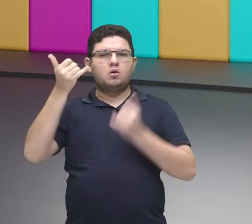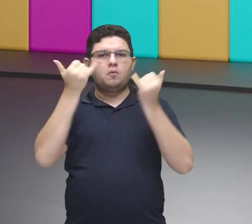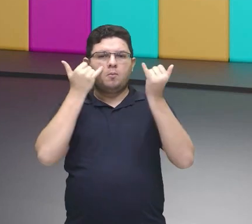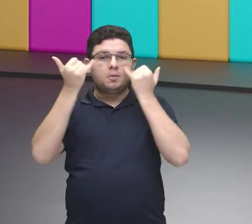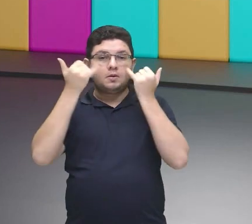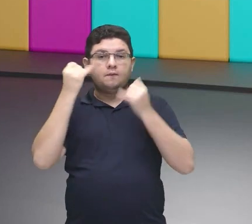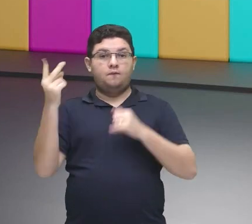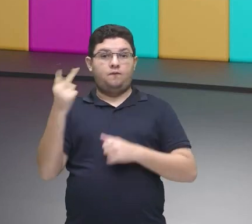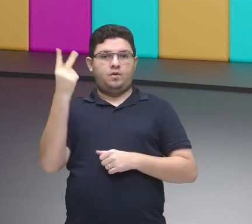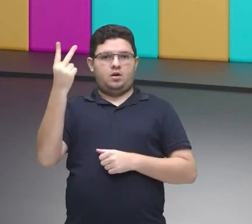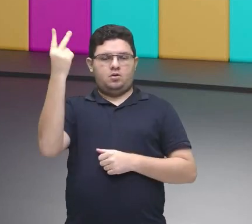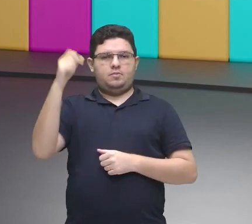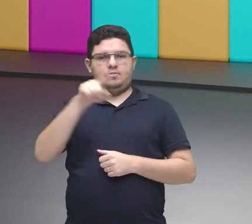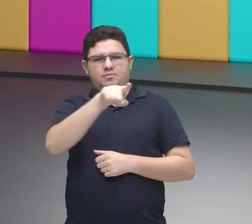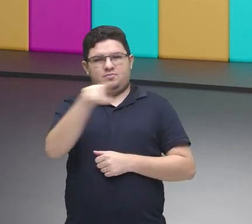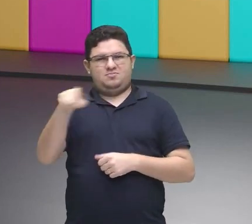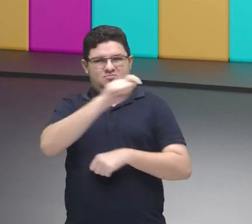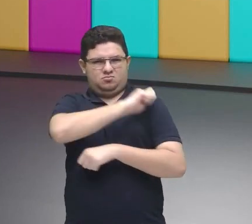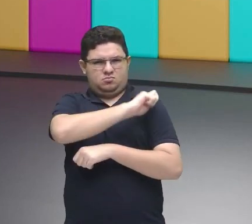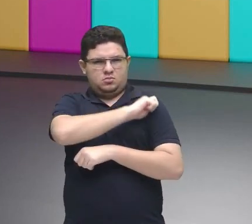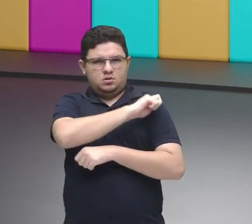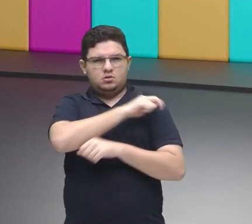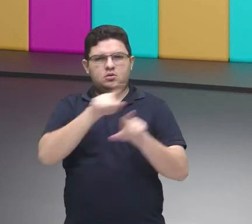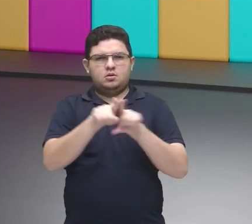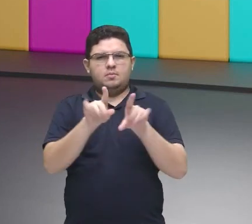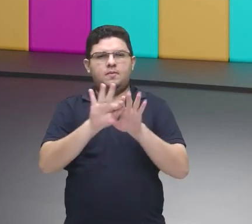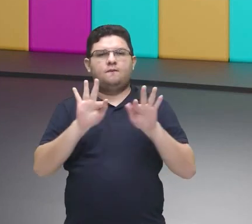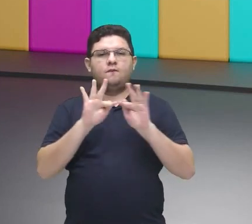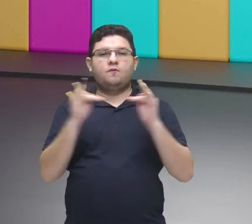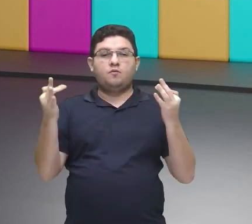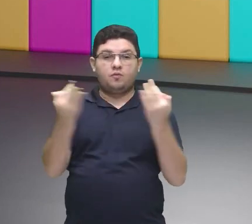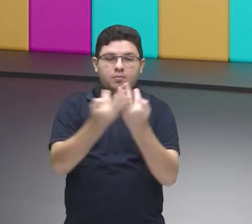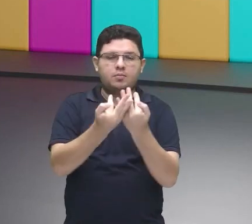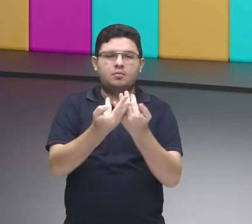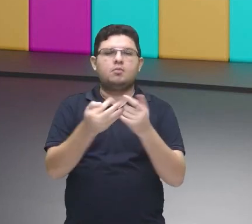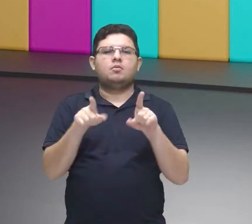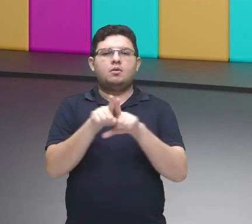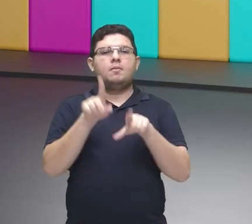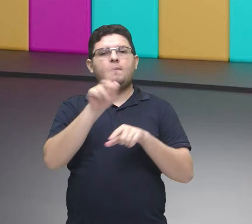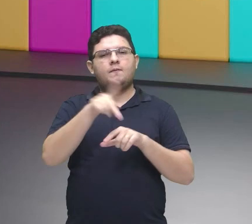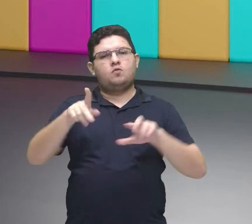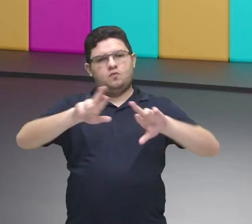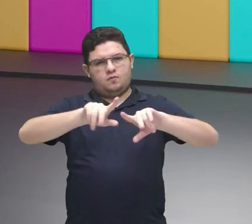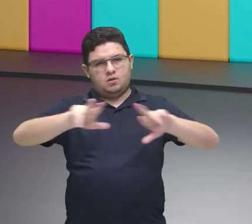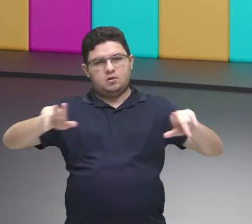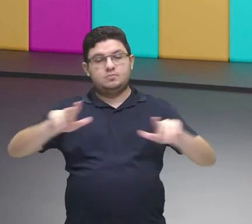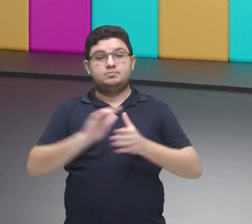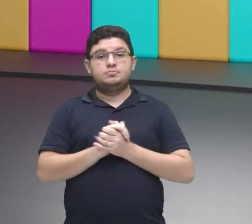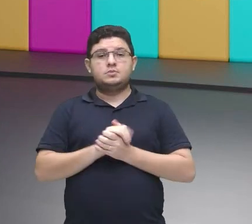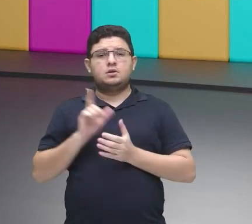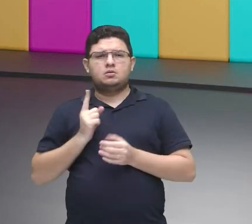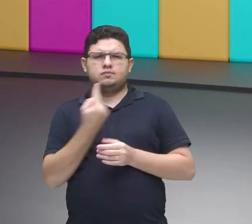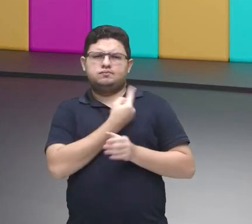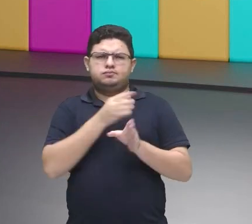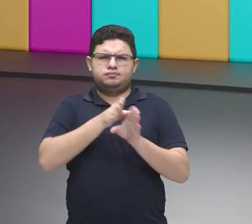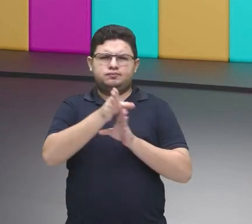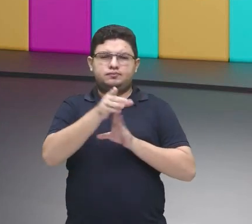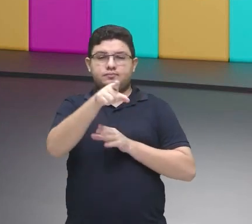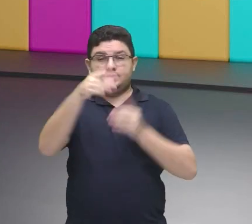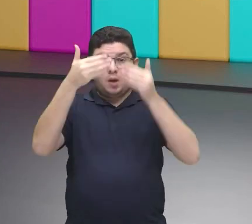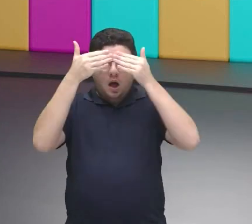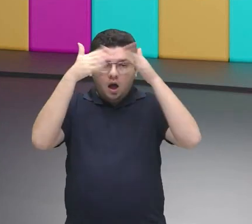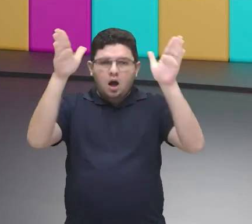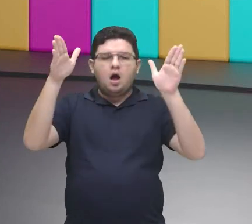casa, estudante, pais, professores, que nós possamos desvelar algumas situações que às vezes nós carregamos